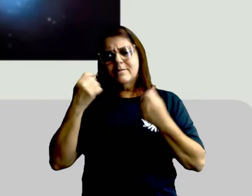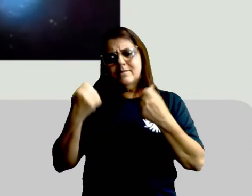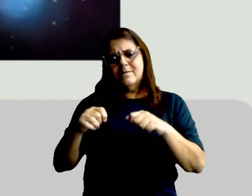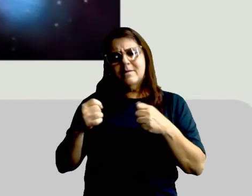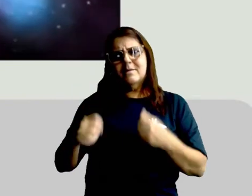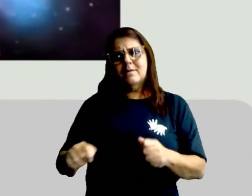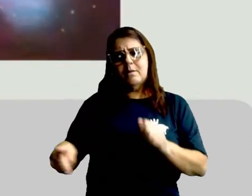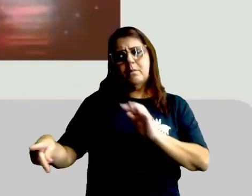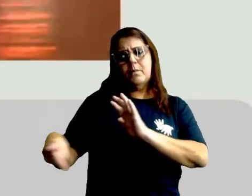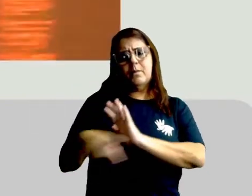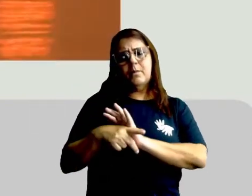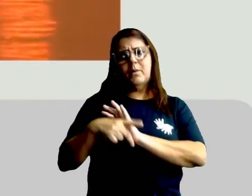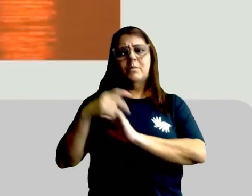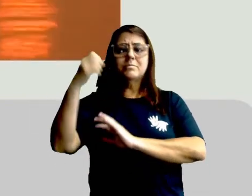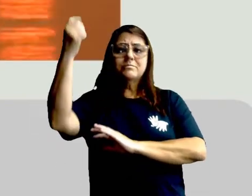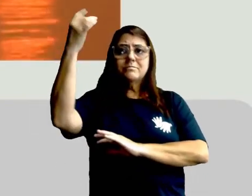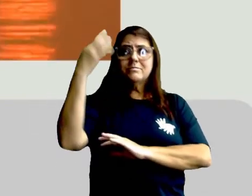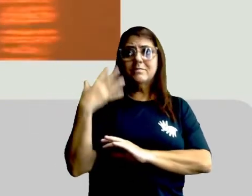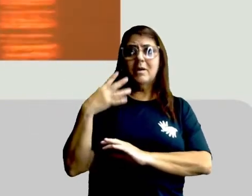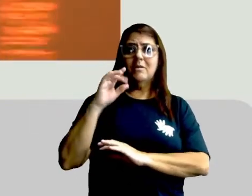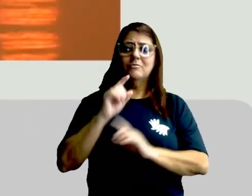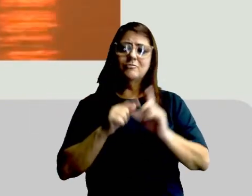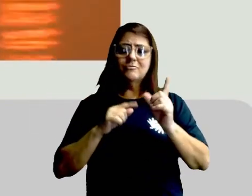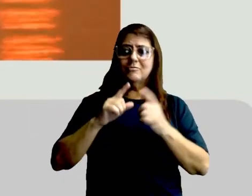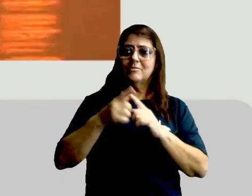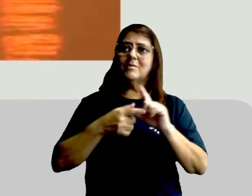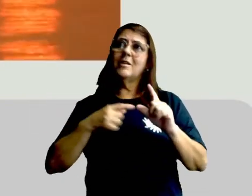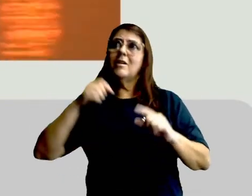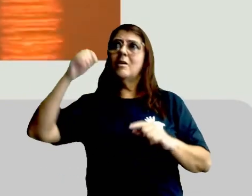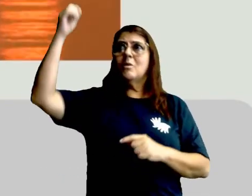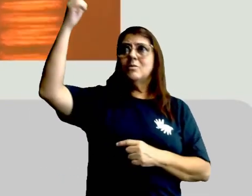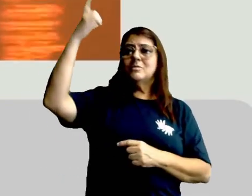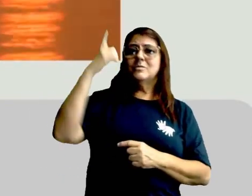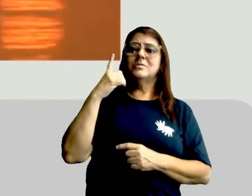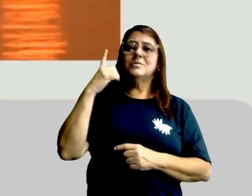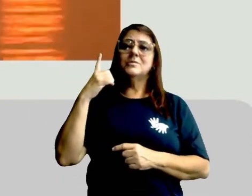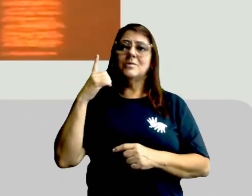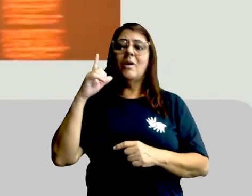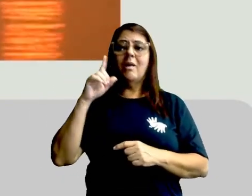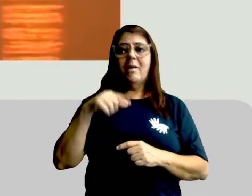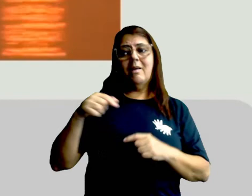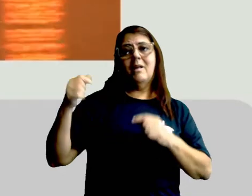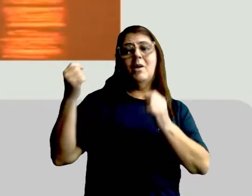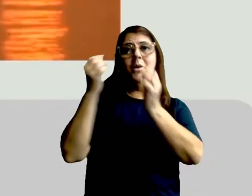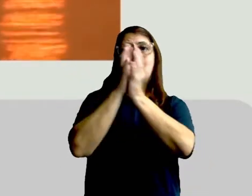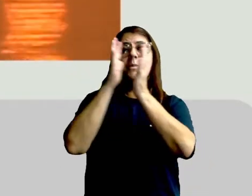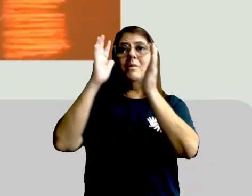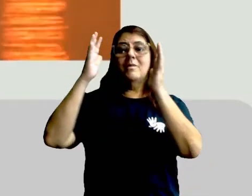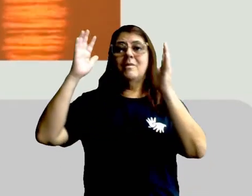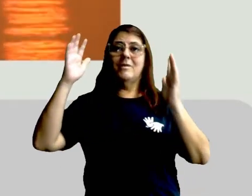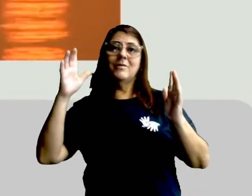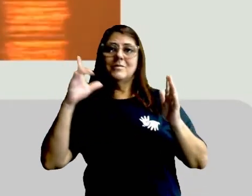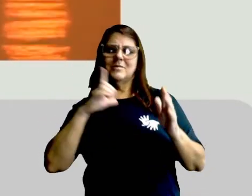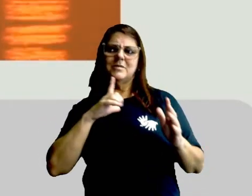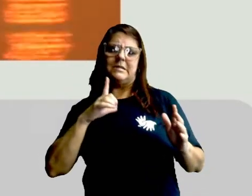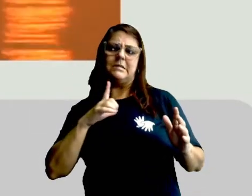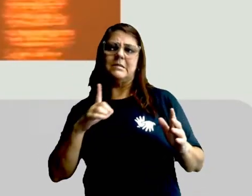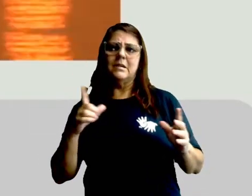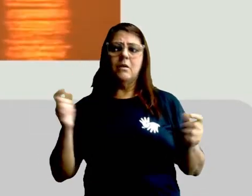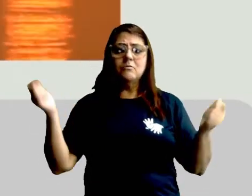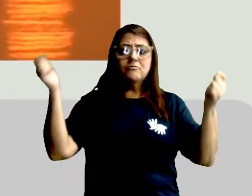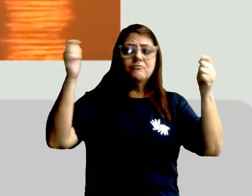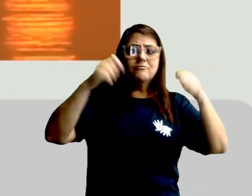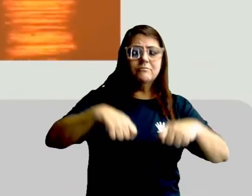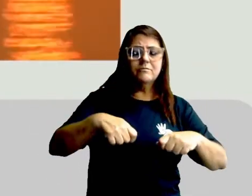e emitir luz própria. Já as estrelas, como o nosso Sol, são astros luminosos, já que realizam o processo